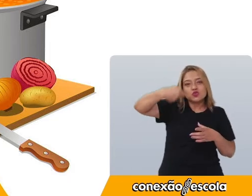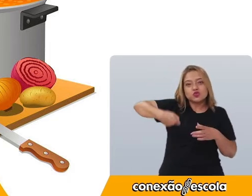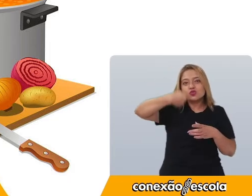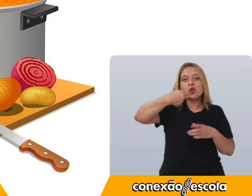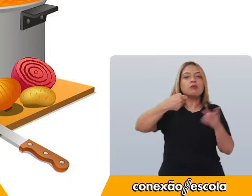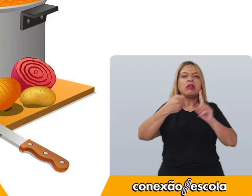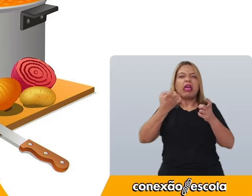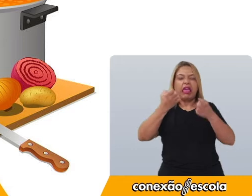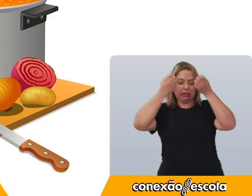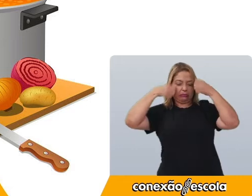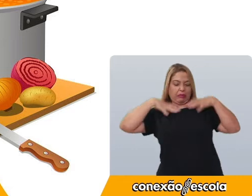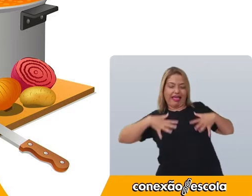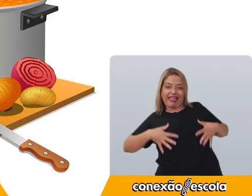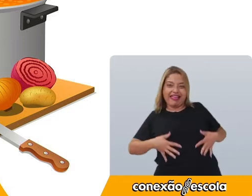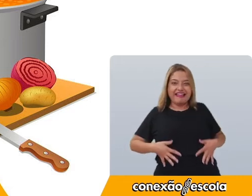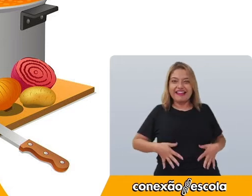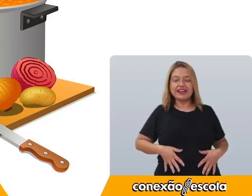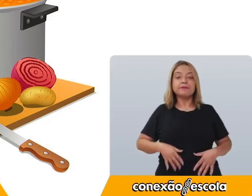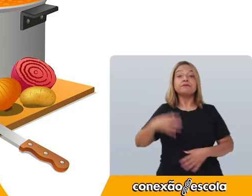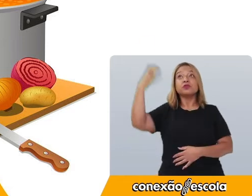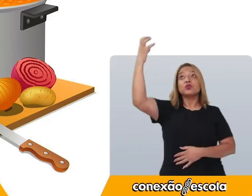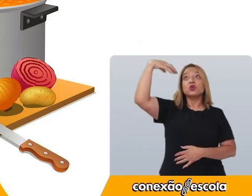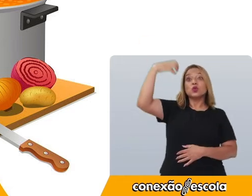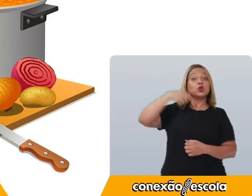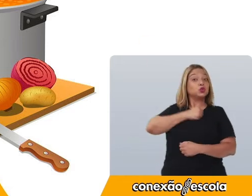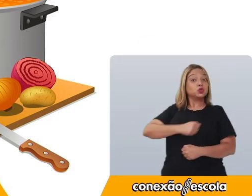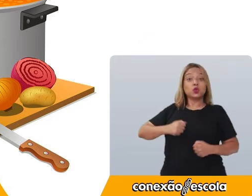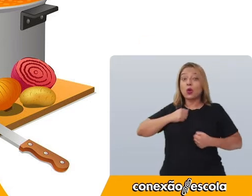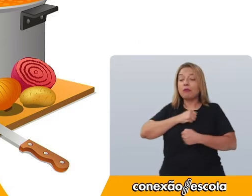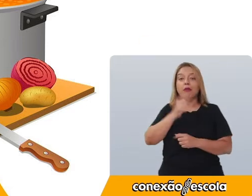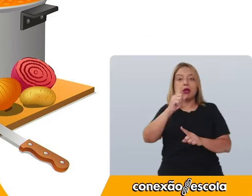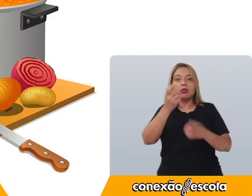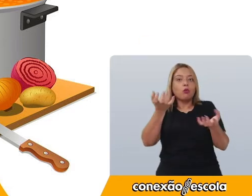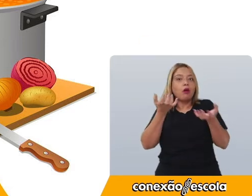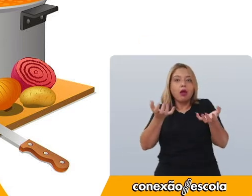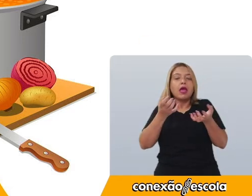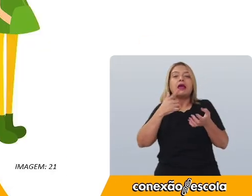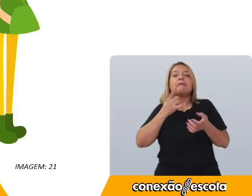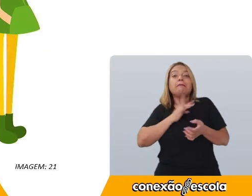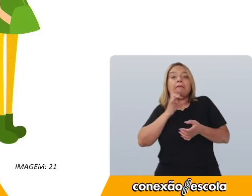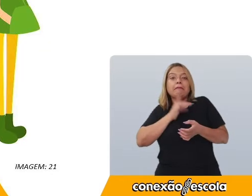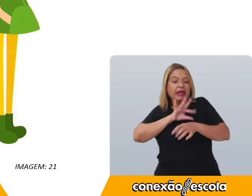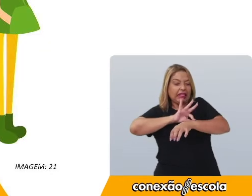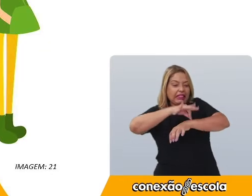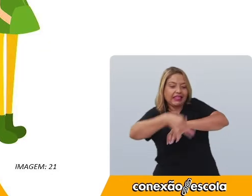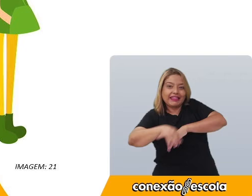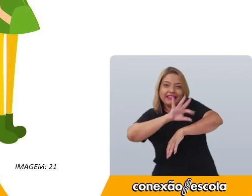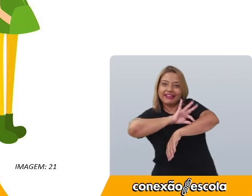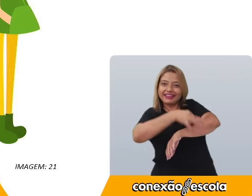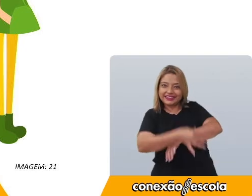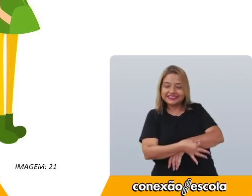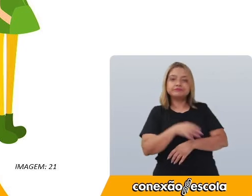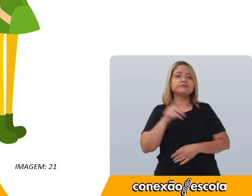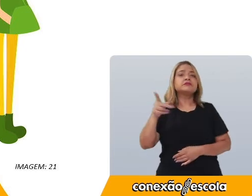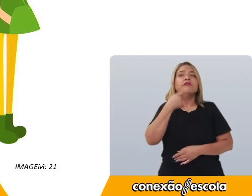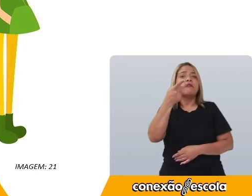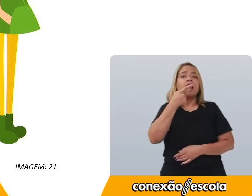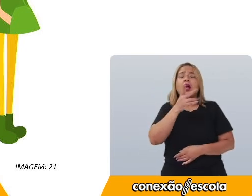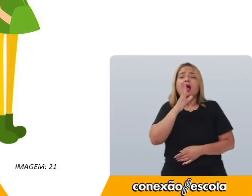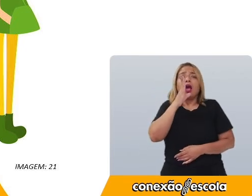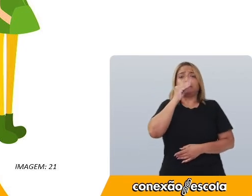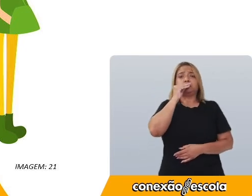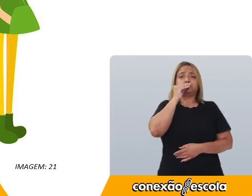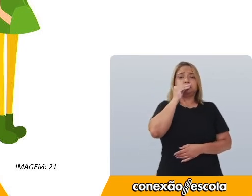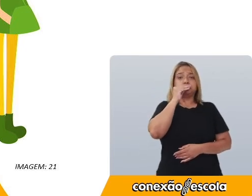não ensopar. Não tomava banho para não descolar. Não falava